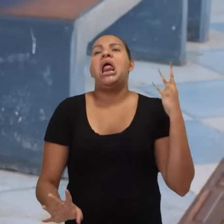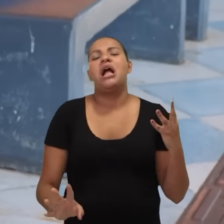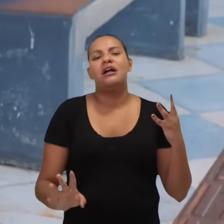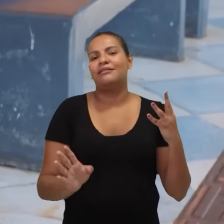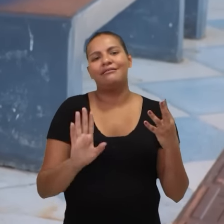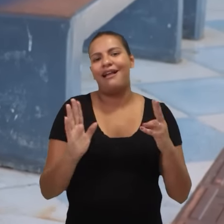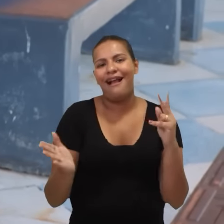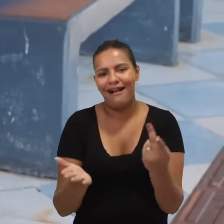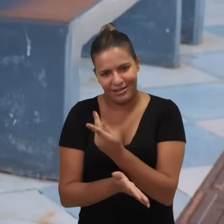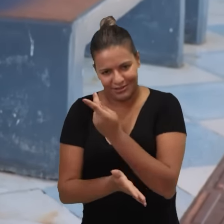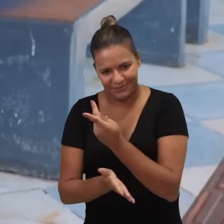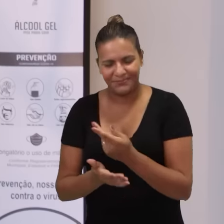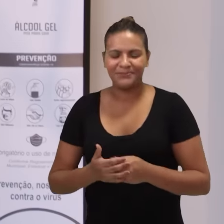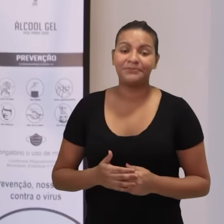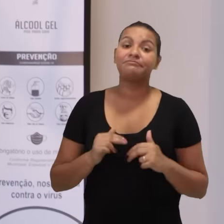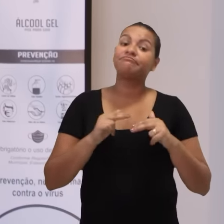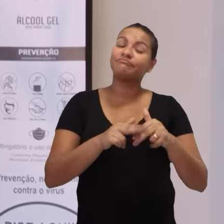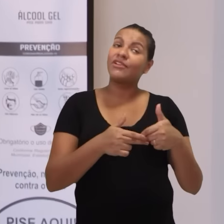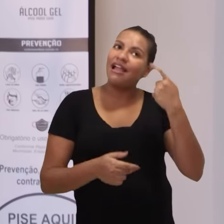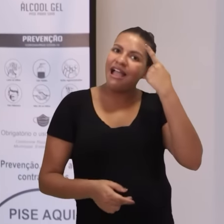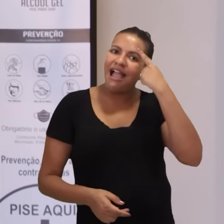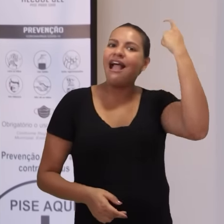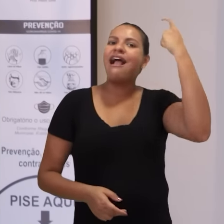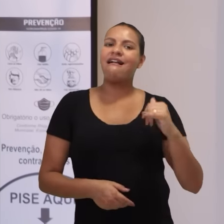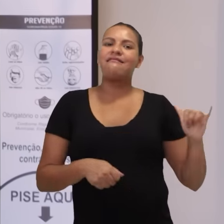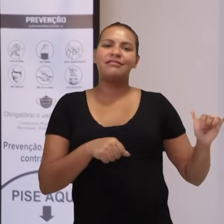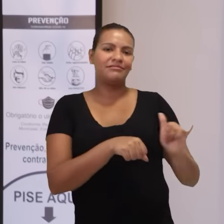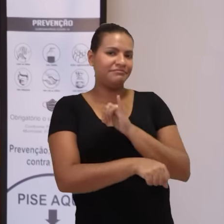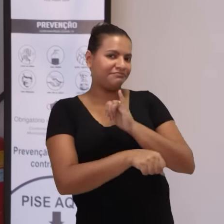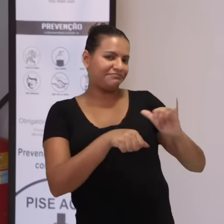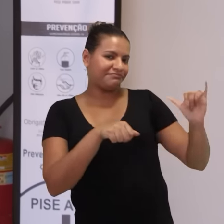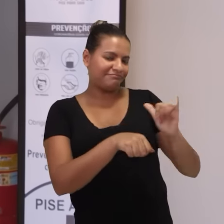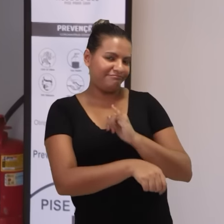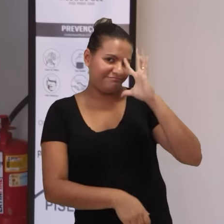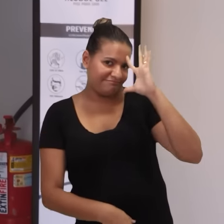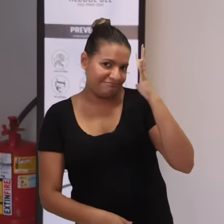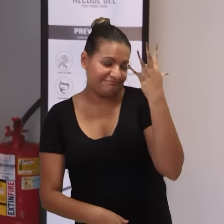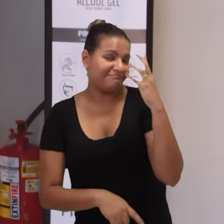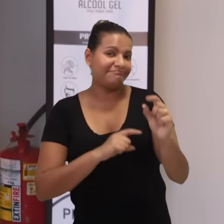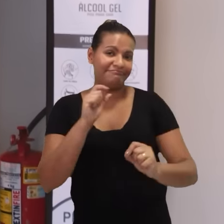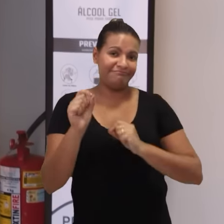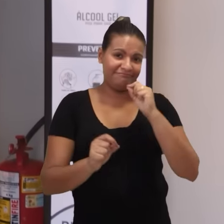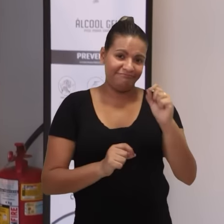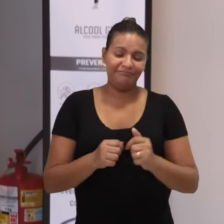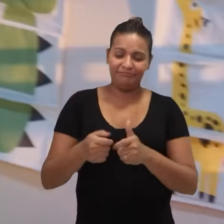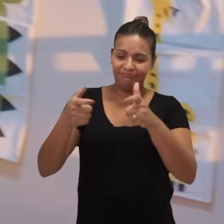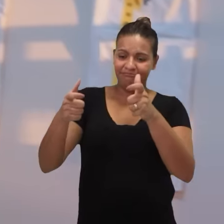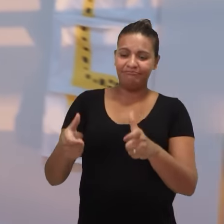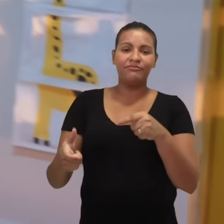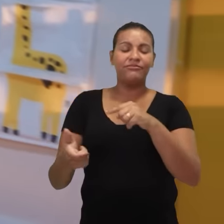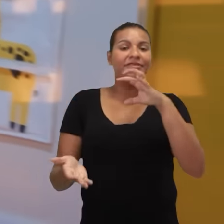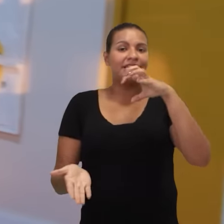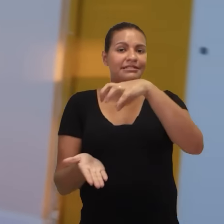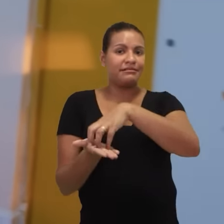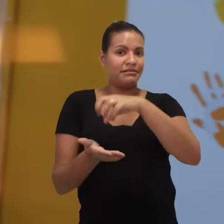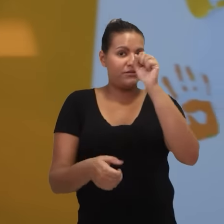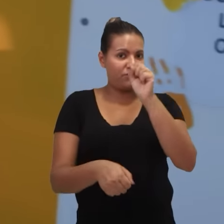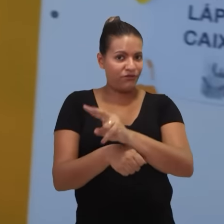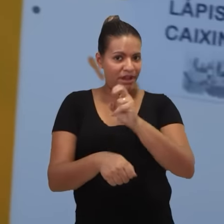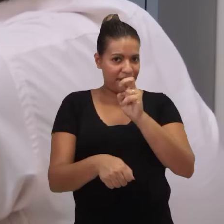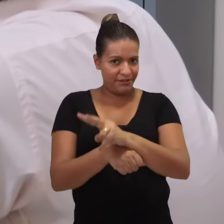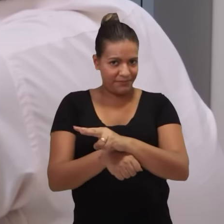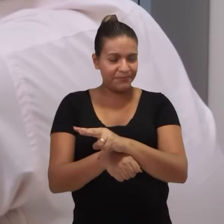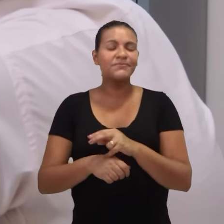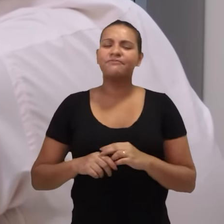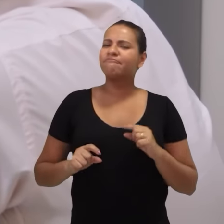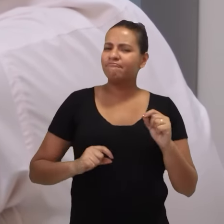menor tempo na fila de espera. Como a gente pôde ver, o grande pulo do gato para a cidade de Londrina foi a criação desse espaço